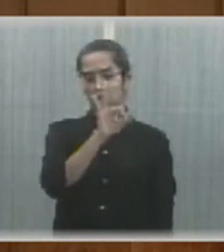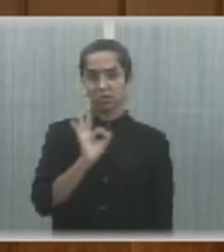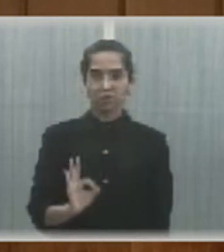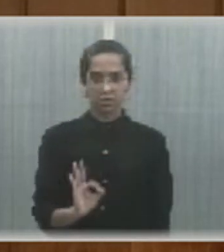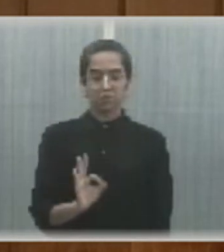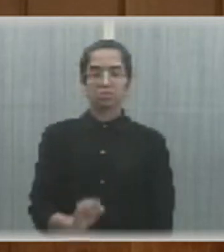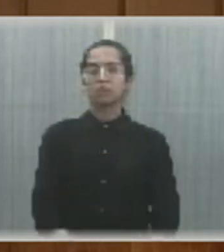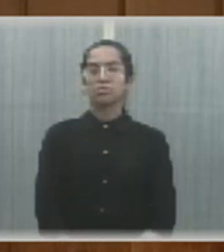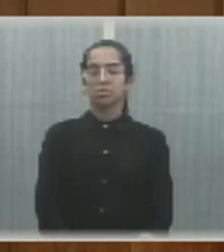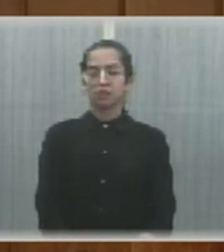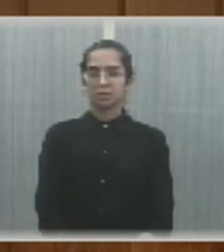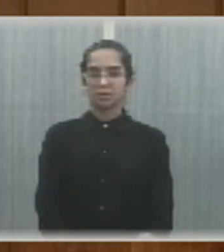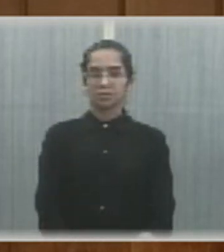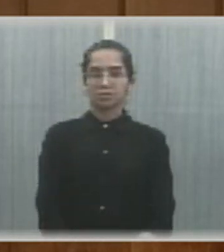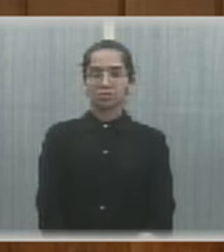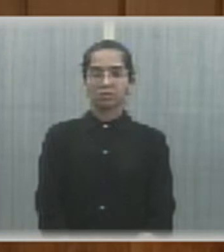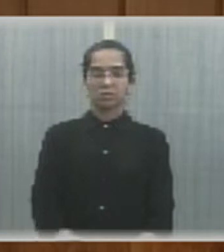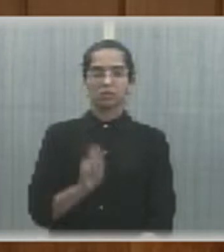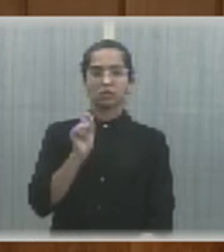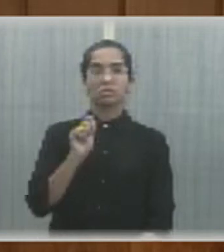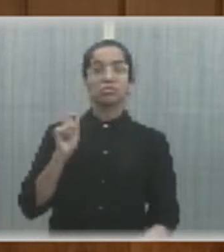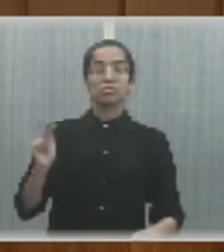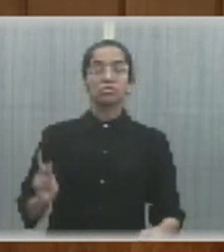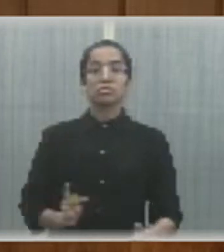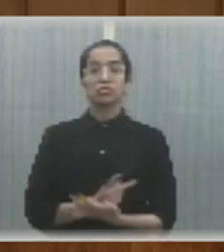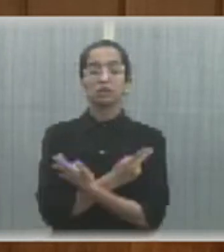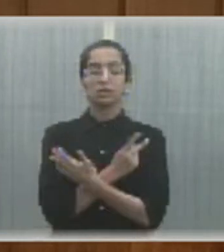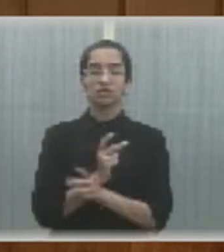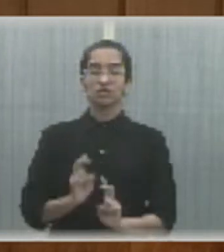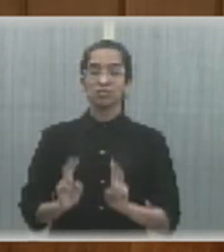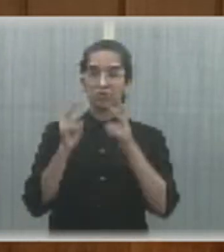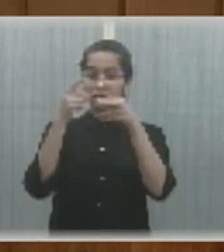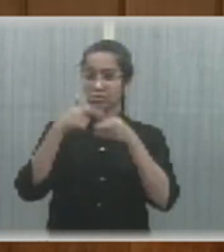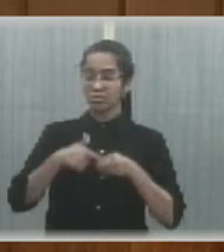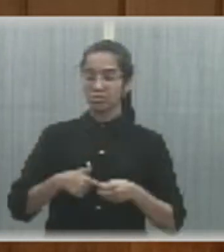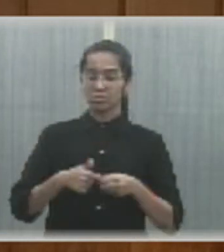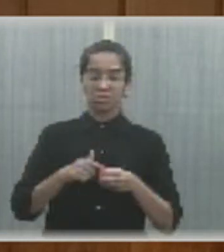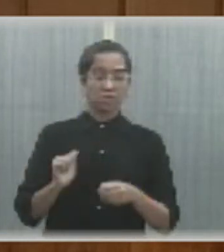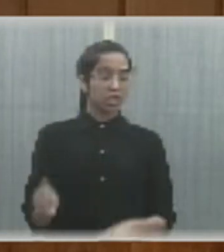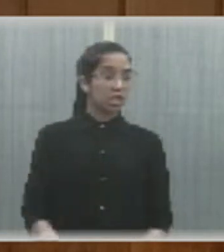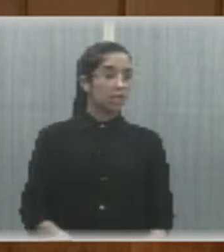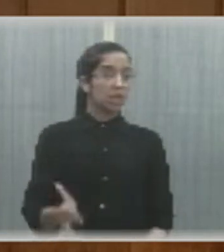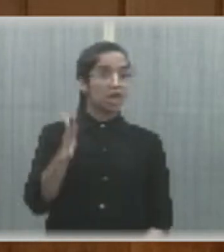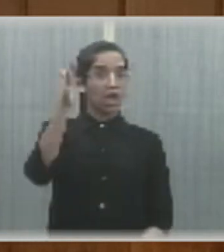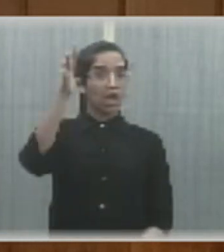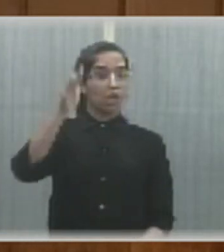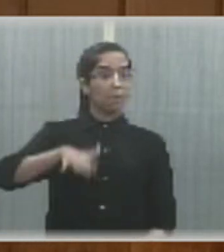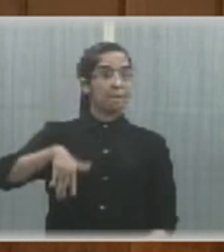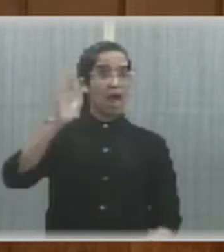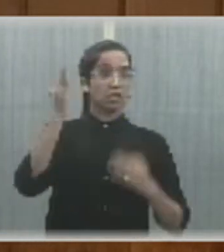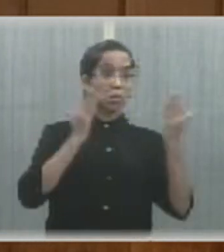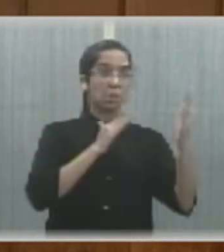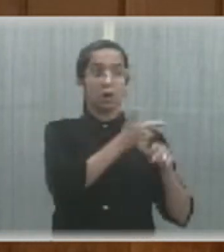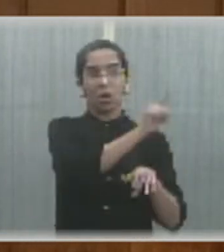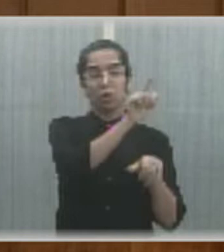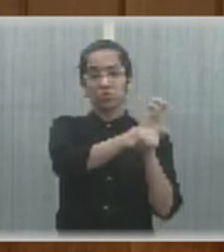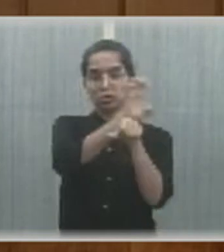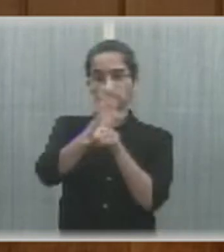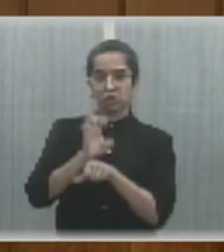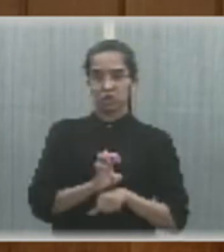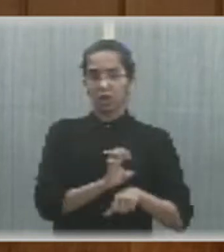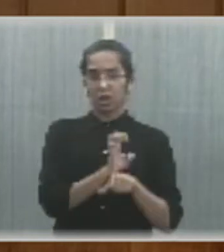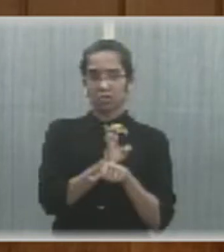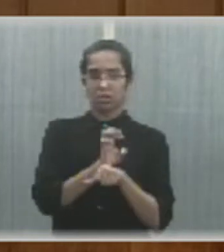31%, o que faz com que o preço da gasolina seja o mais caro do país, com um